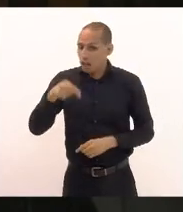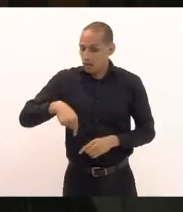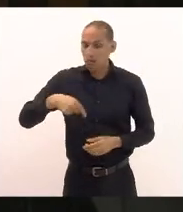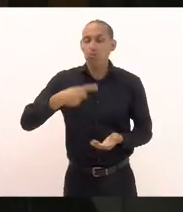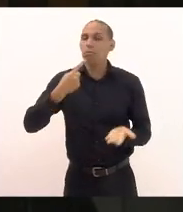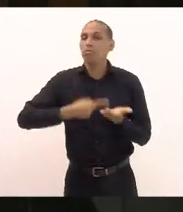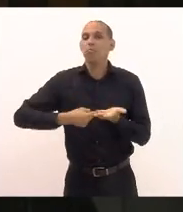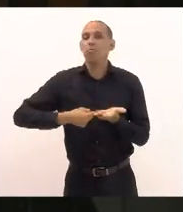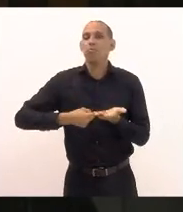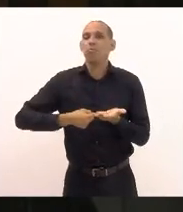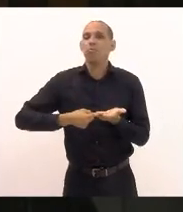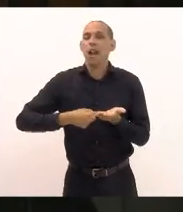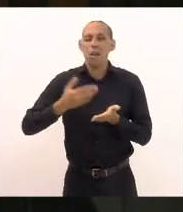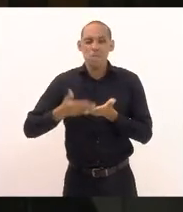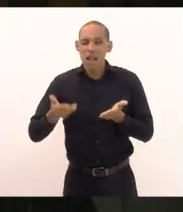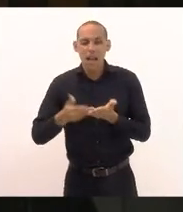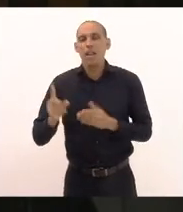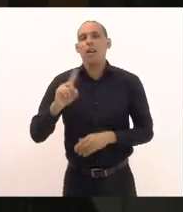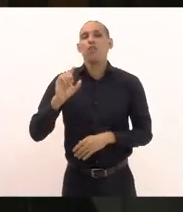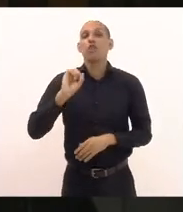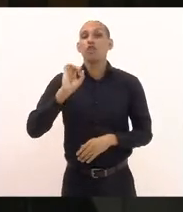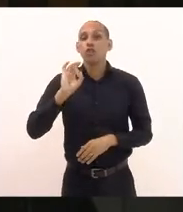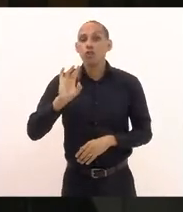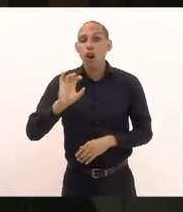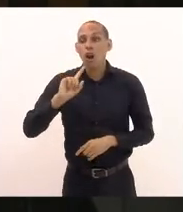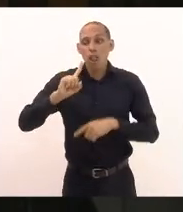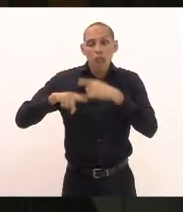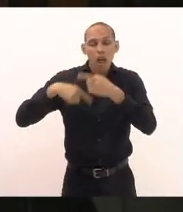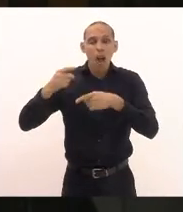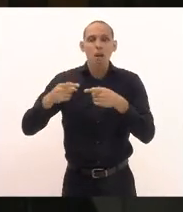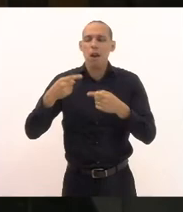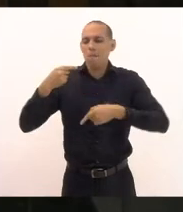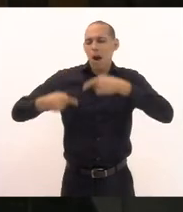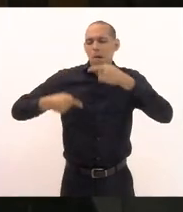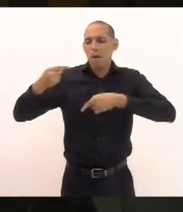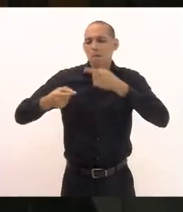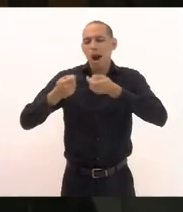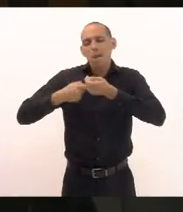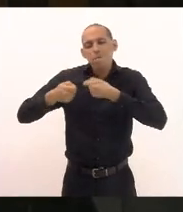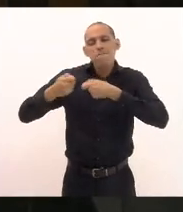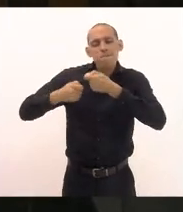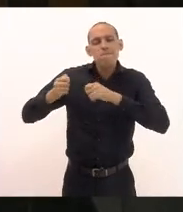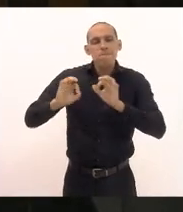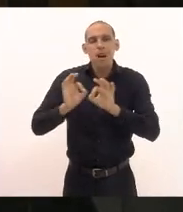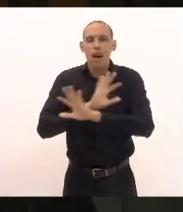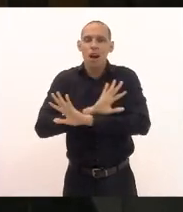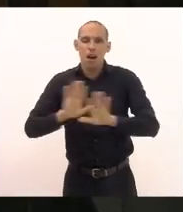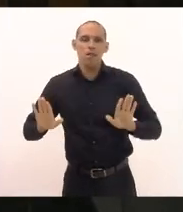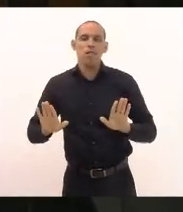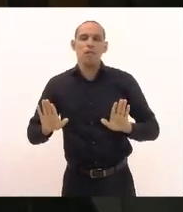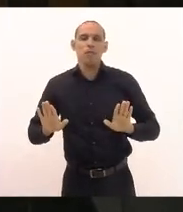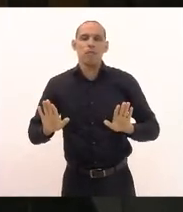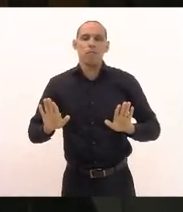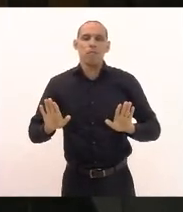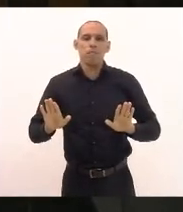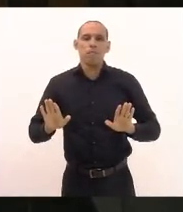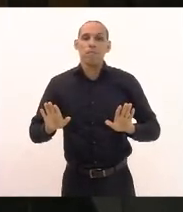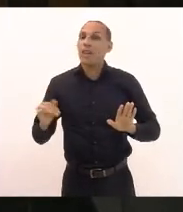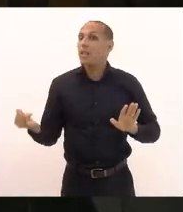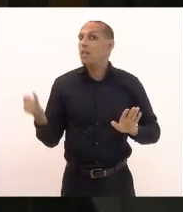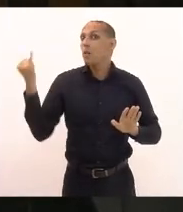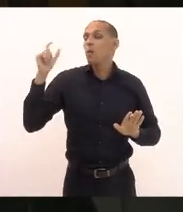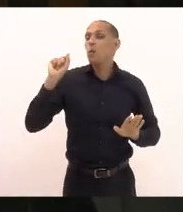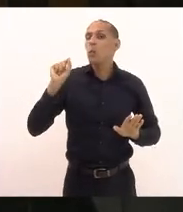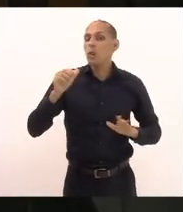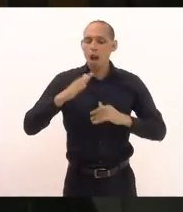até que essas negociações se esgotem. É muito importante que todos os profissionais de educação